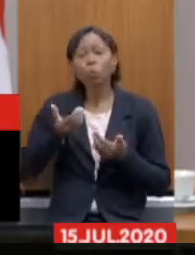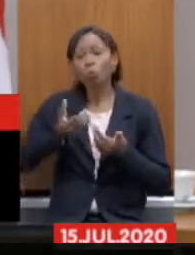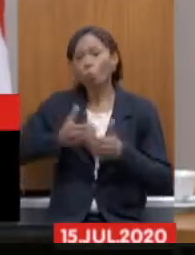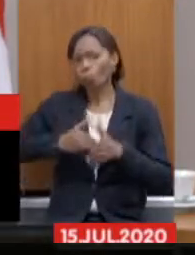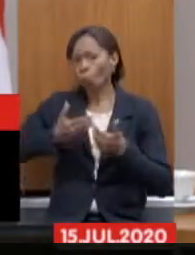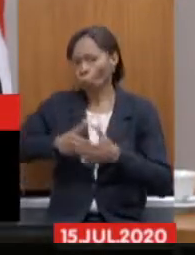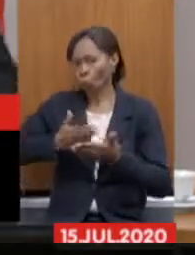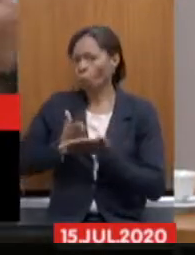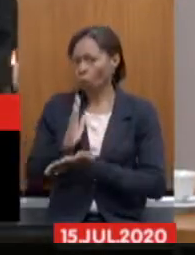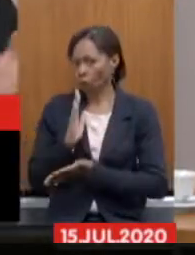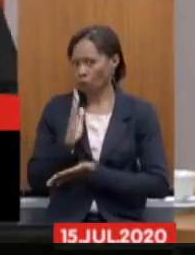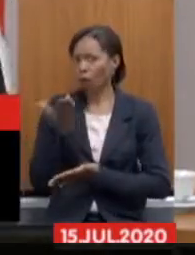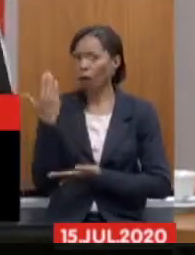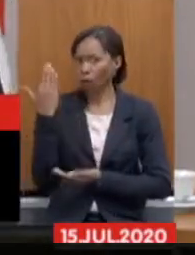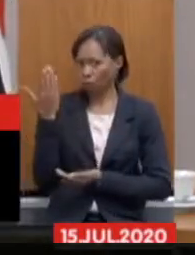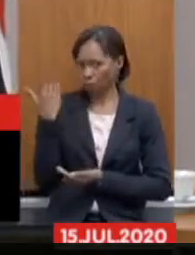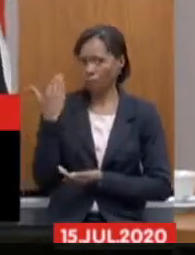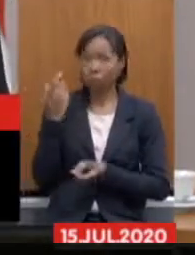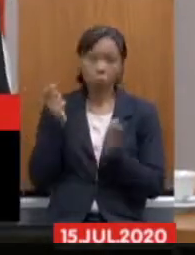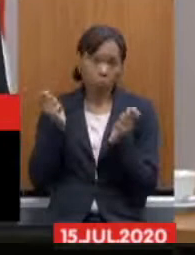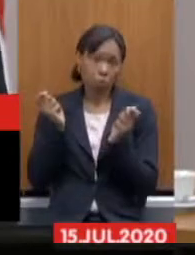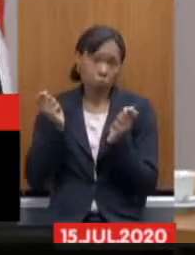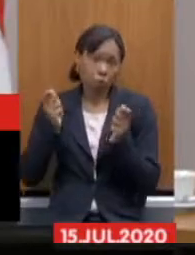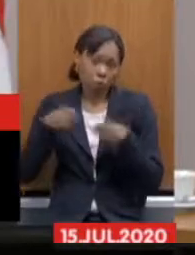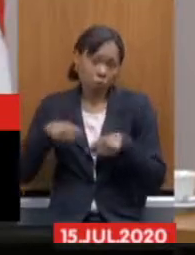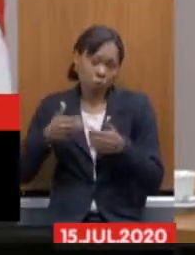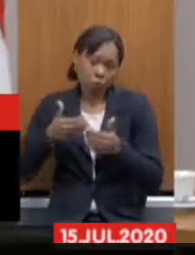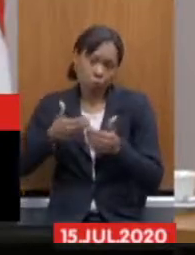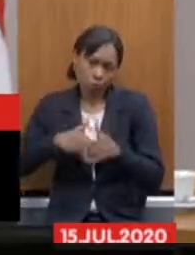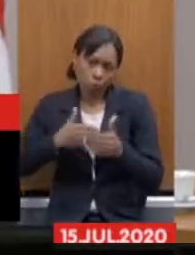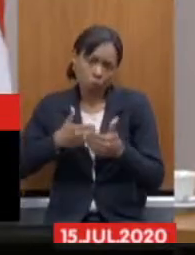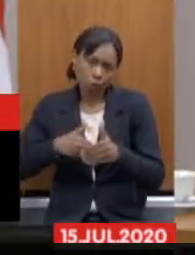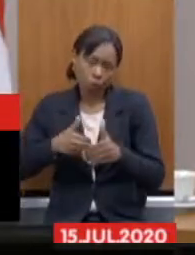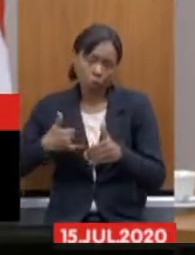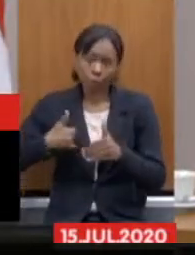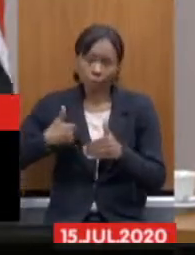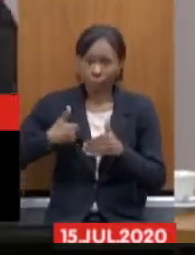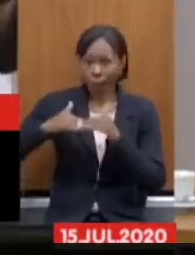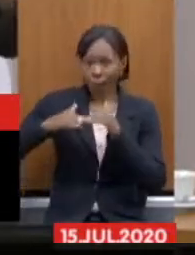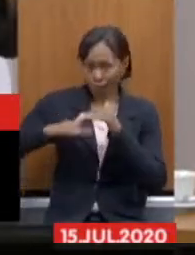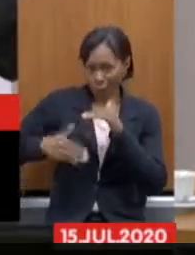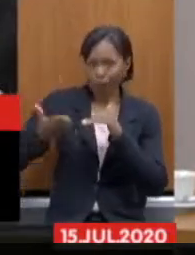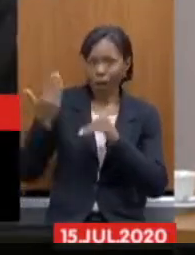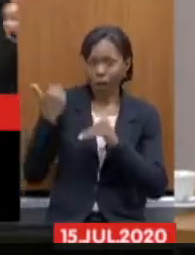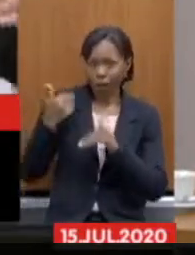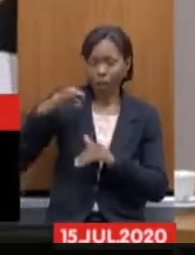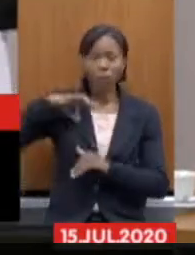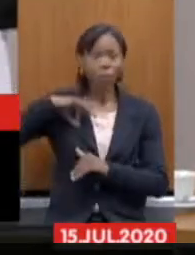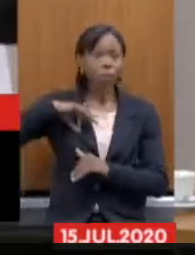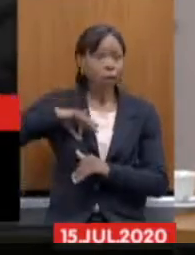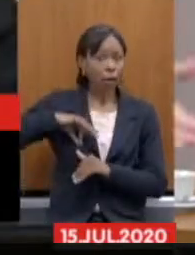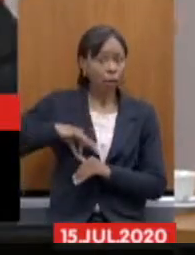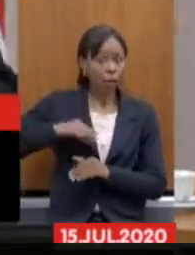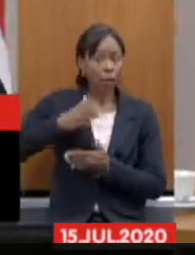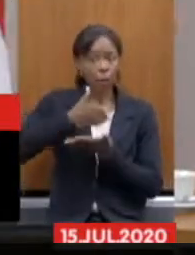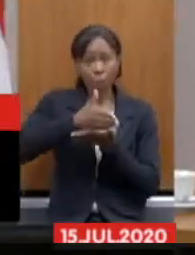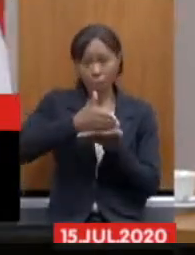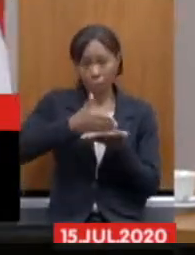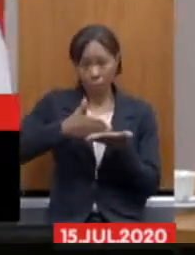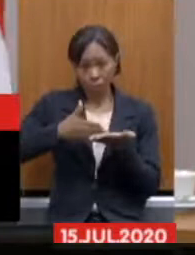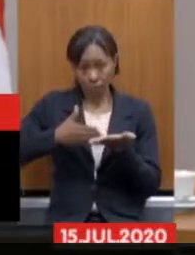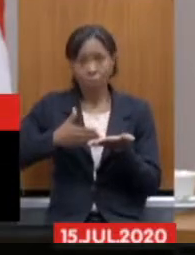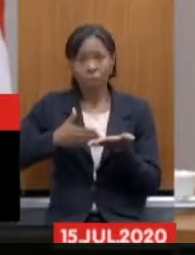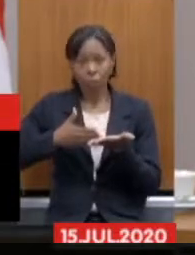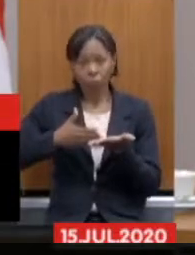sim na época era possível né o concurso público para menores o salário mínimo dele era metade do